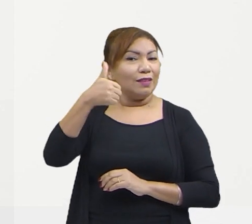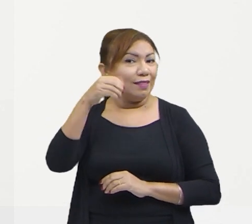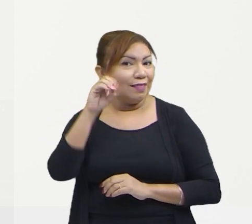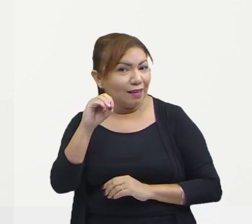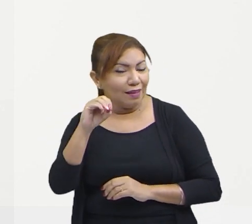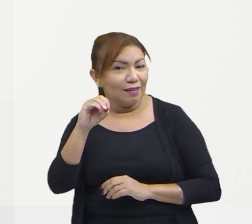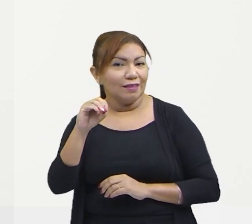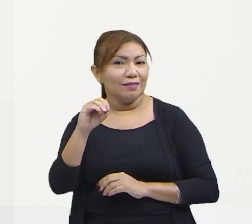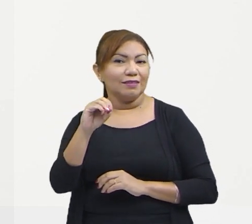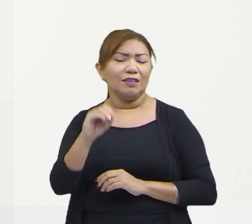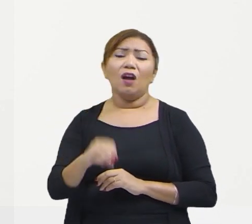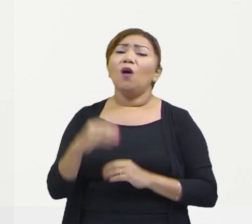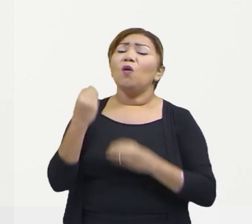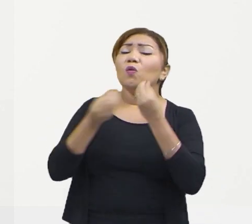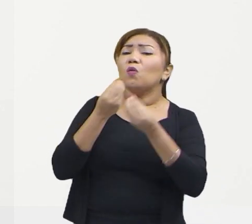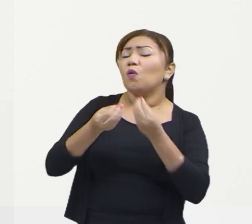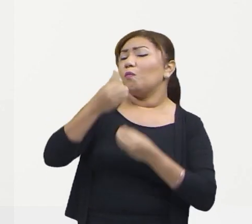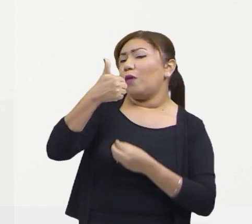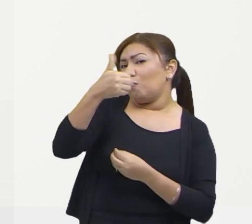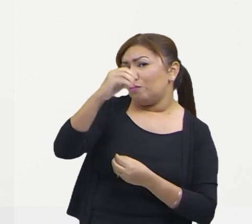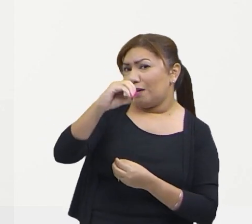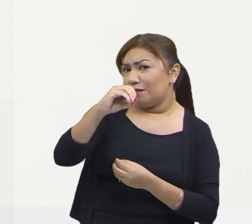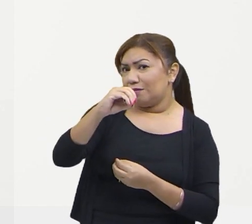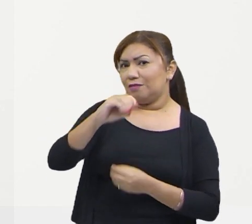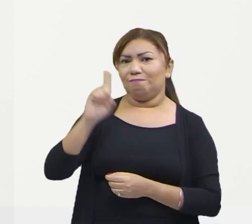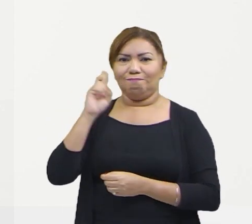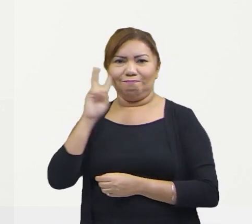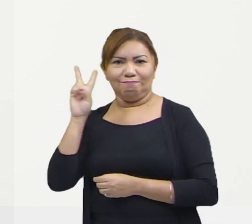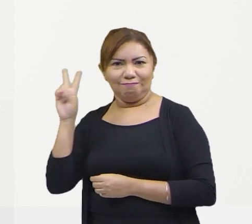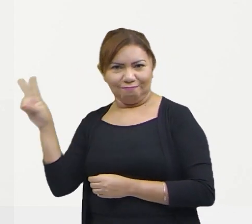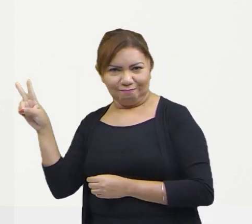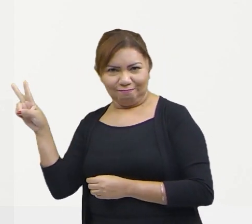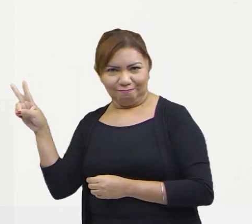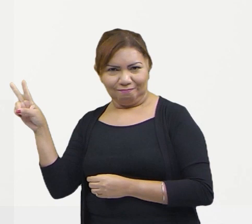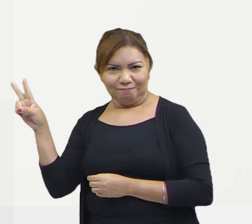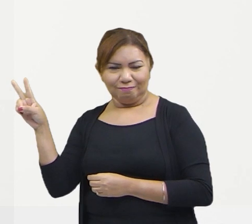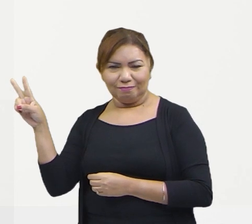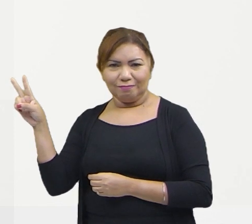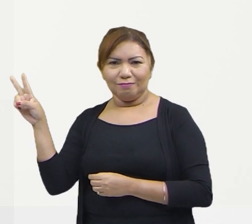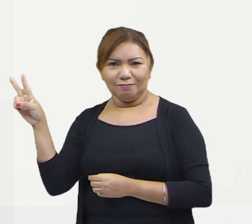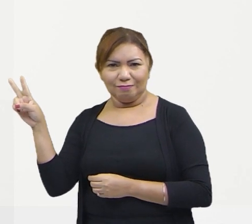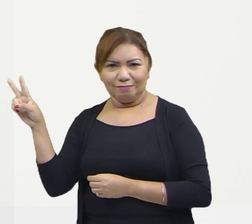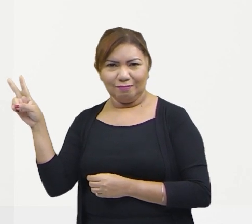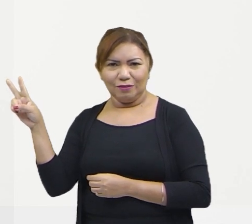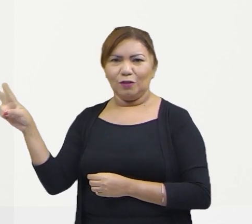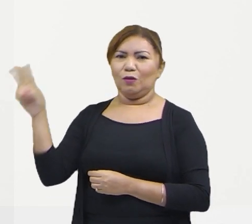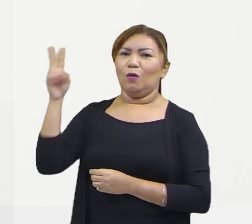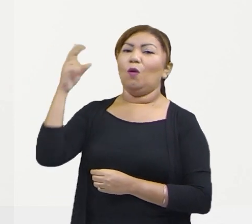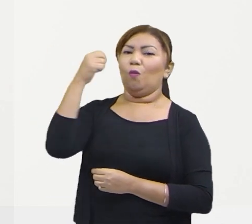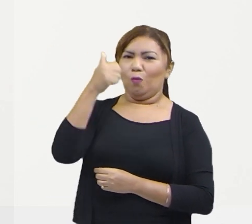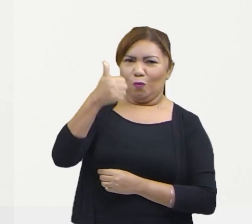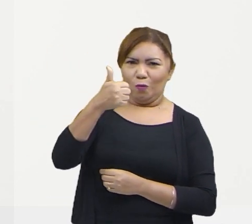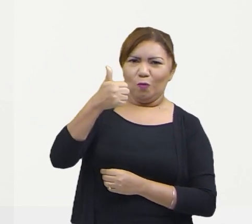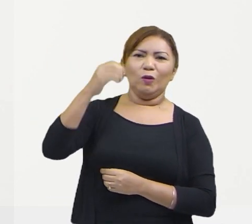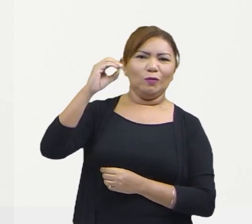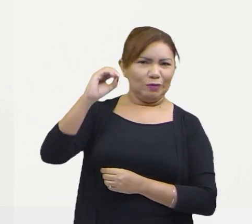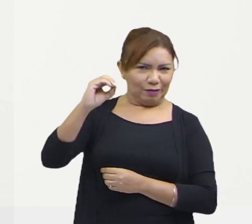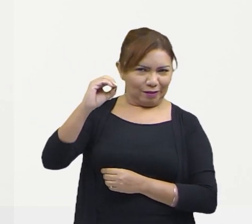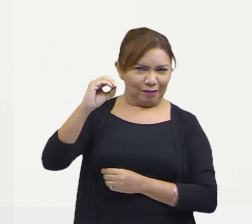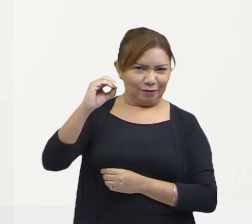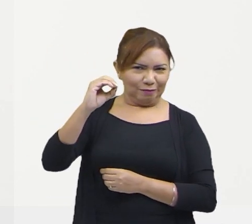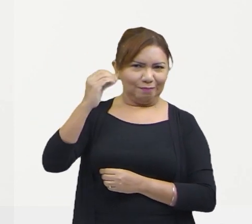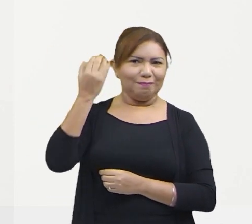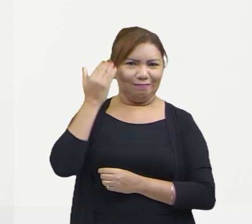1, 2, 3, 4, 5, 6, 7, 8, 9, 10. Como é o número 10? É o número 1 e o número 0 que